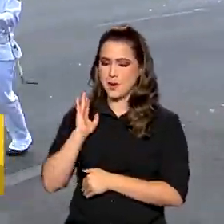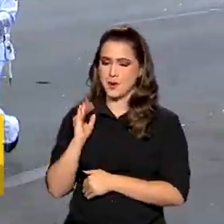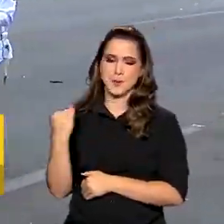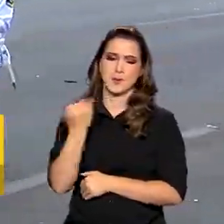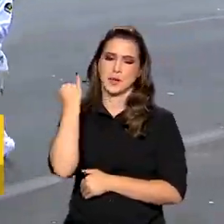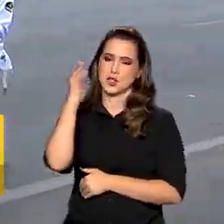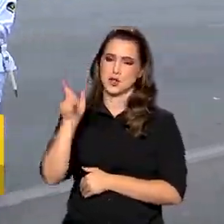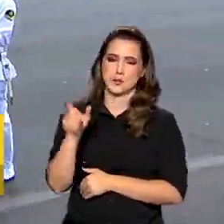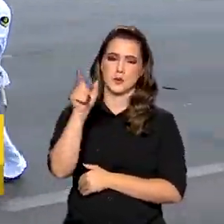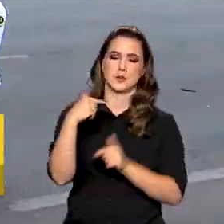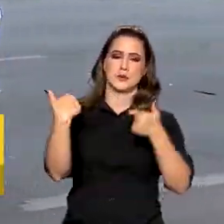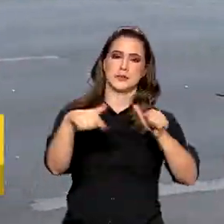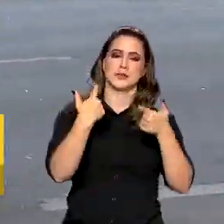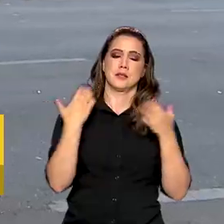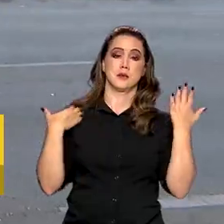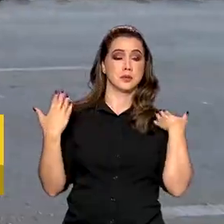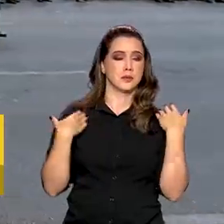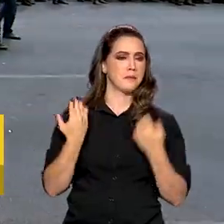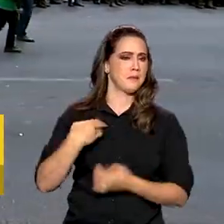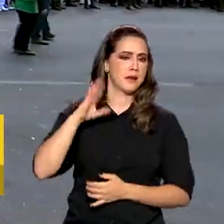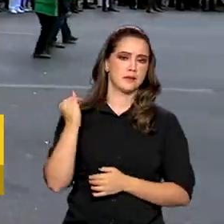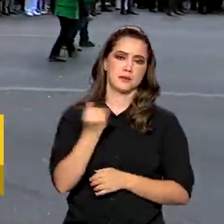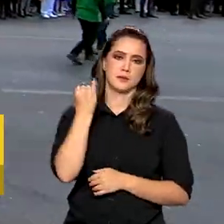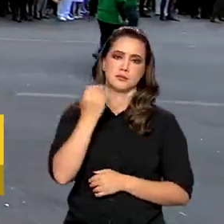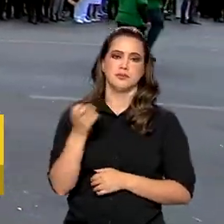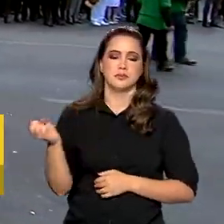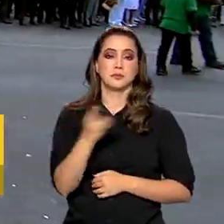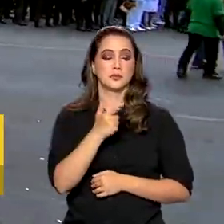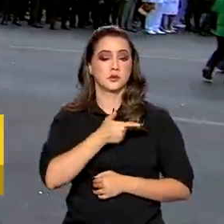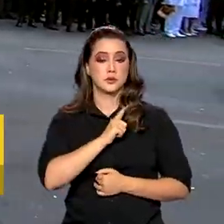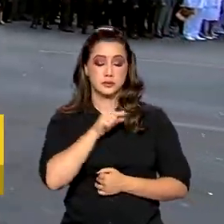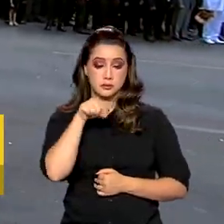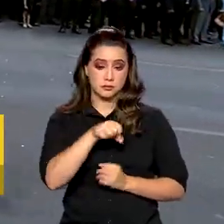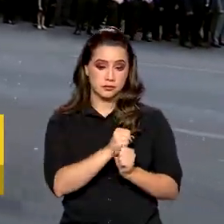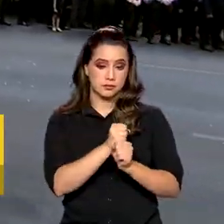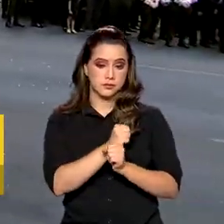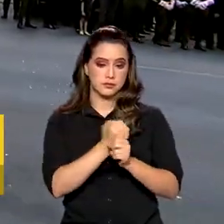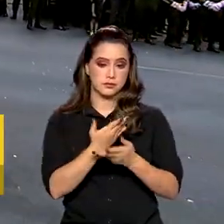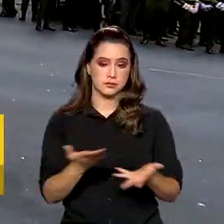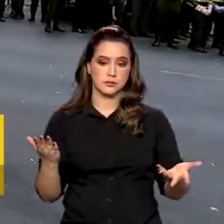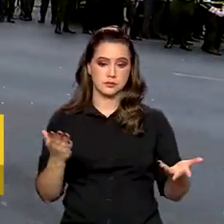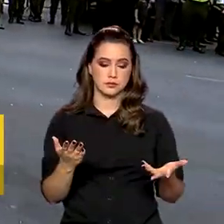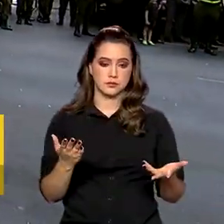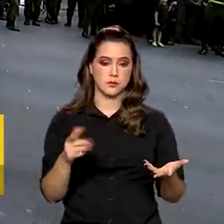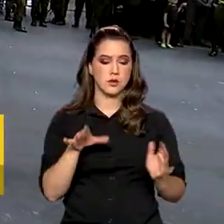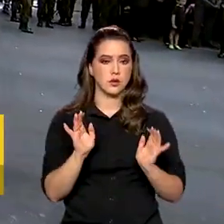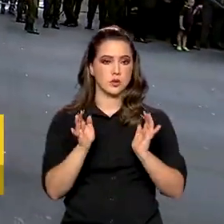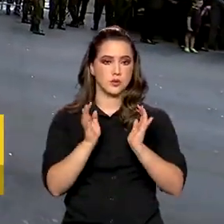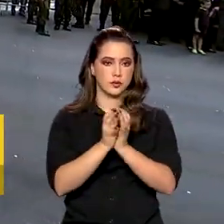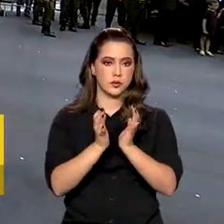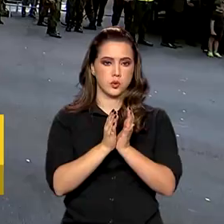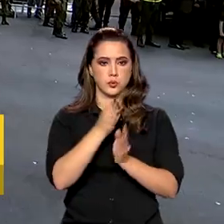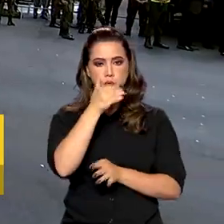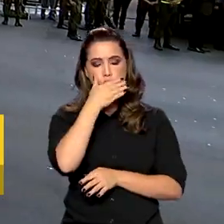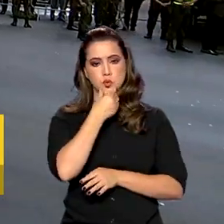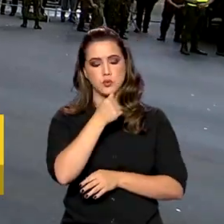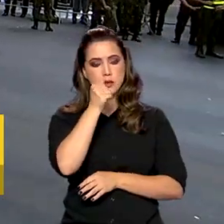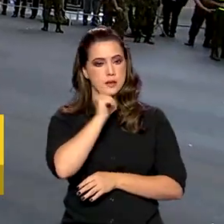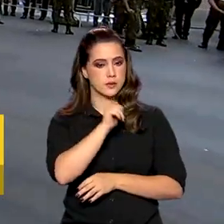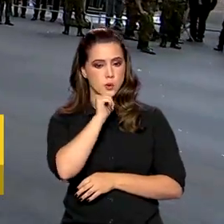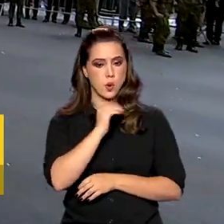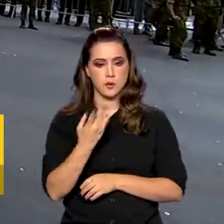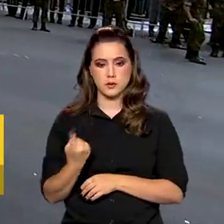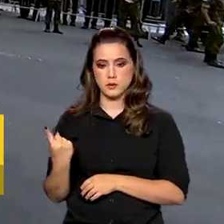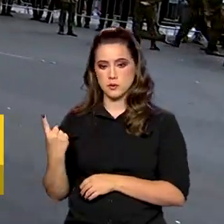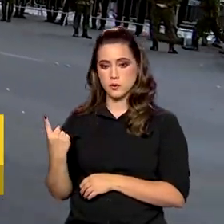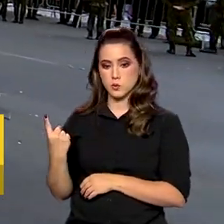Então, esse é a novidade do desfile desse ano. É o grupamento misto, é isso? Esse é a companhia mista